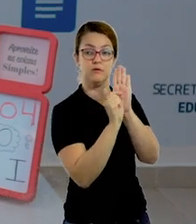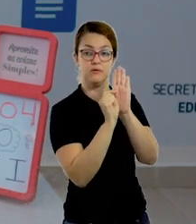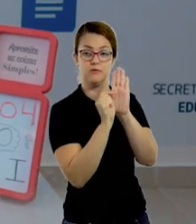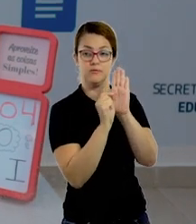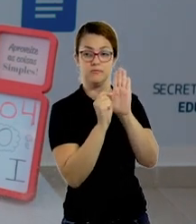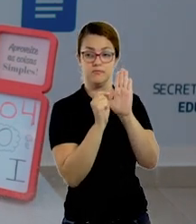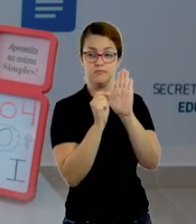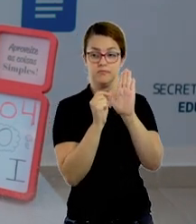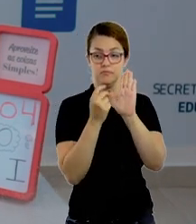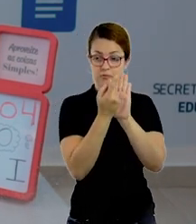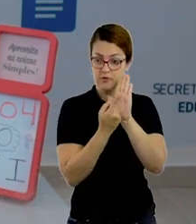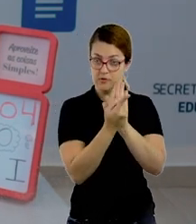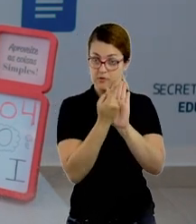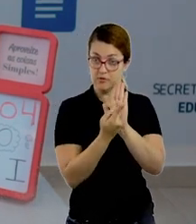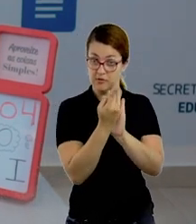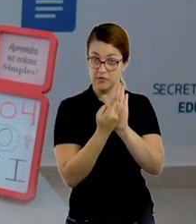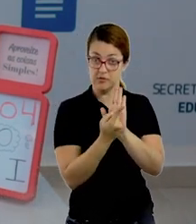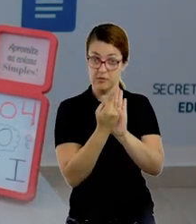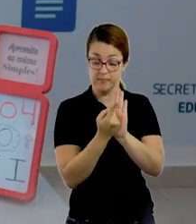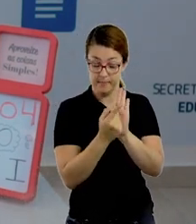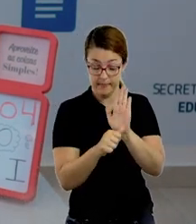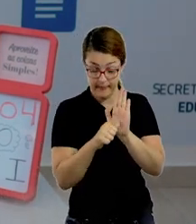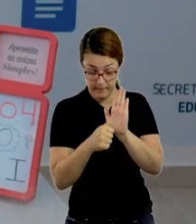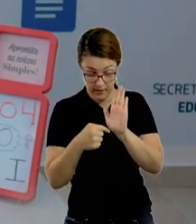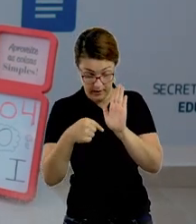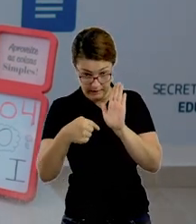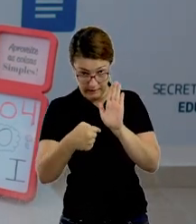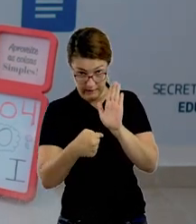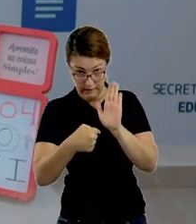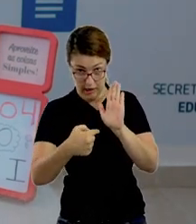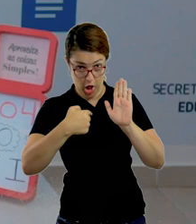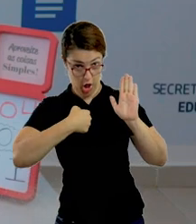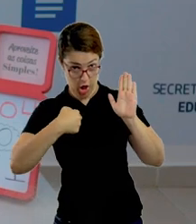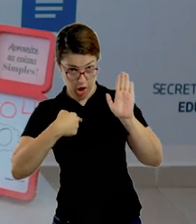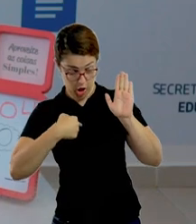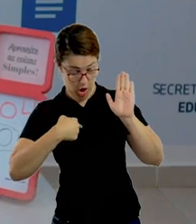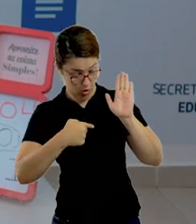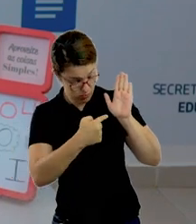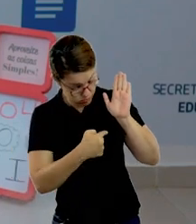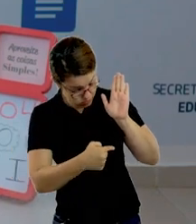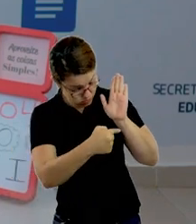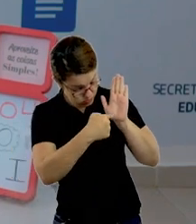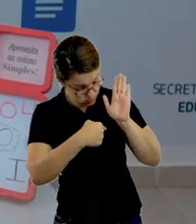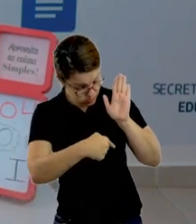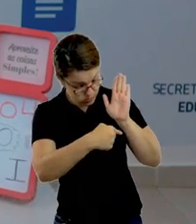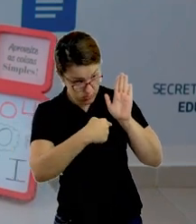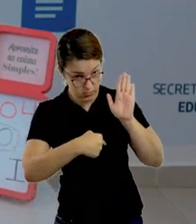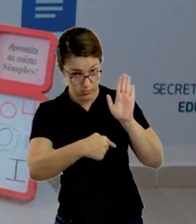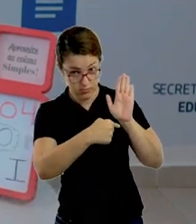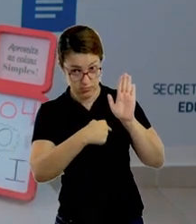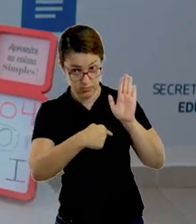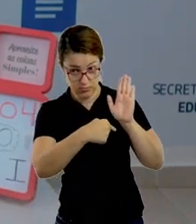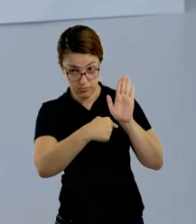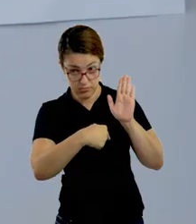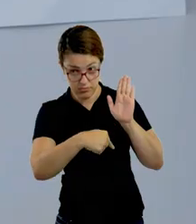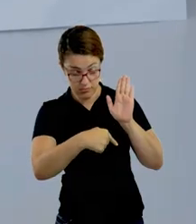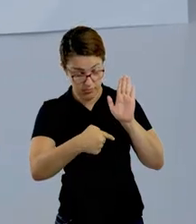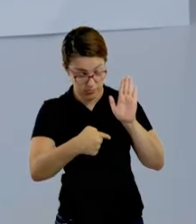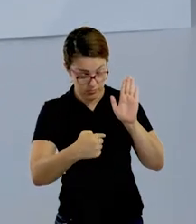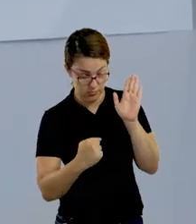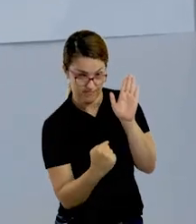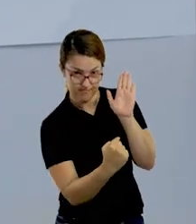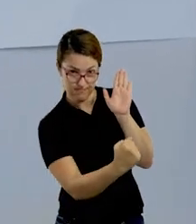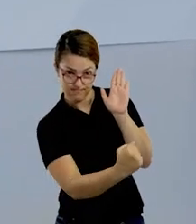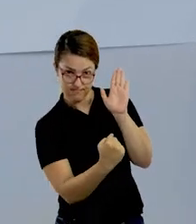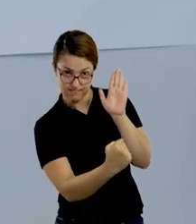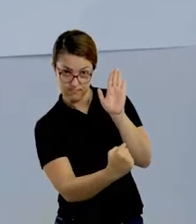genealógica tradicional, onde você vai primeiro colocar quem você é. Então você vai desenhar aqui a árvore, no meio colocar